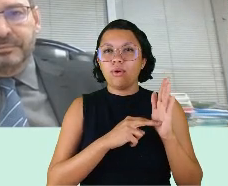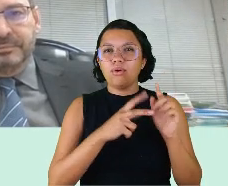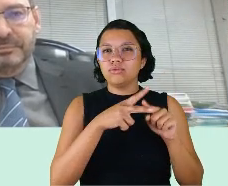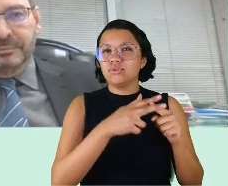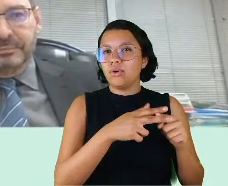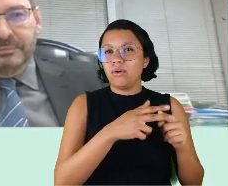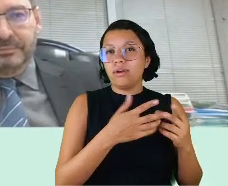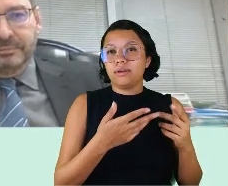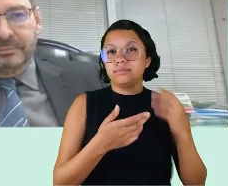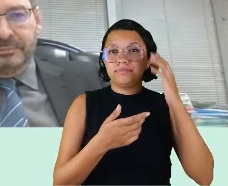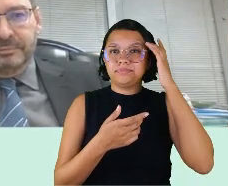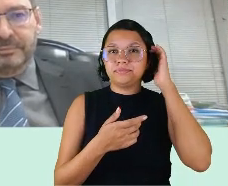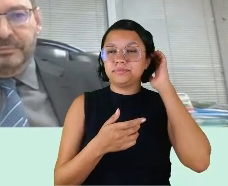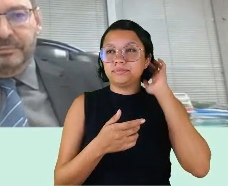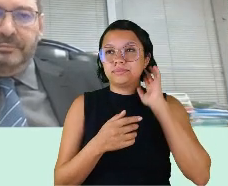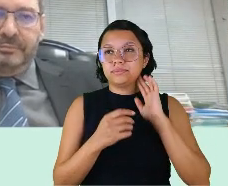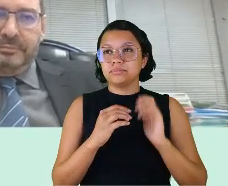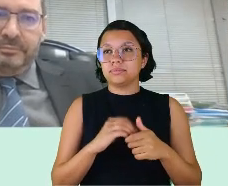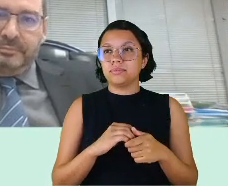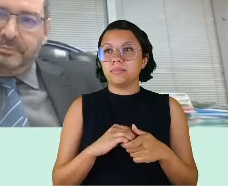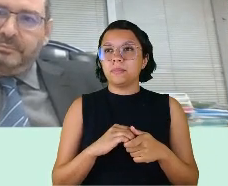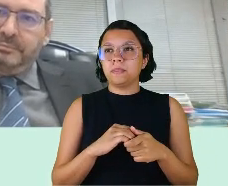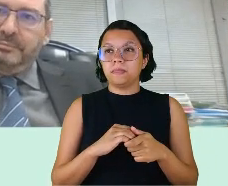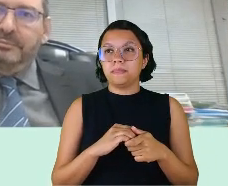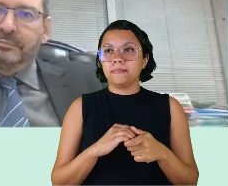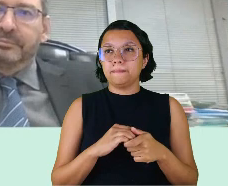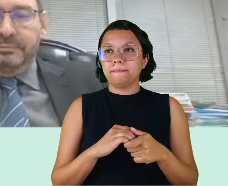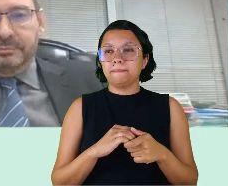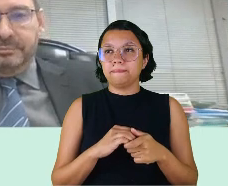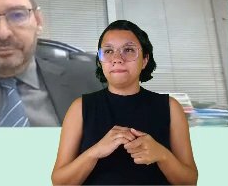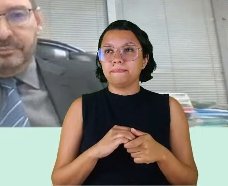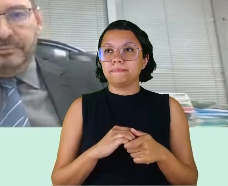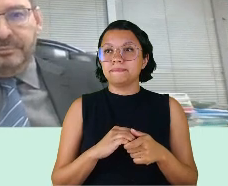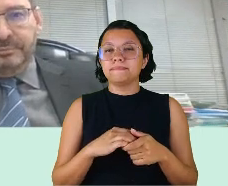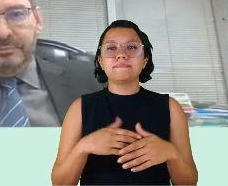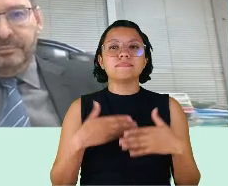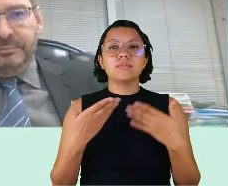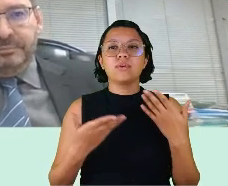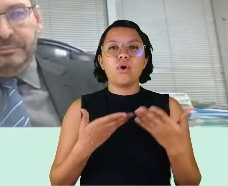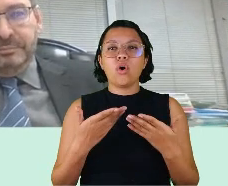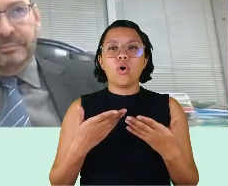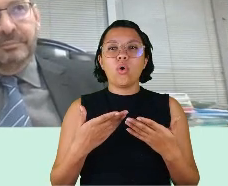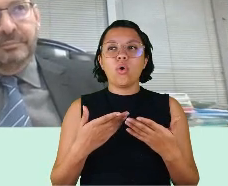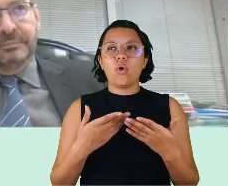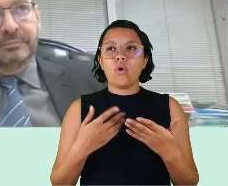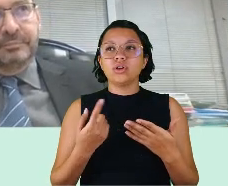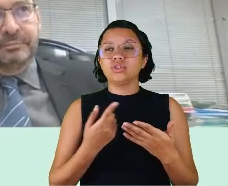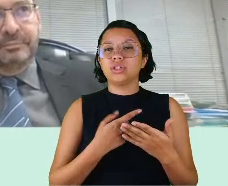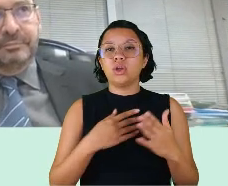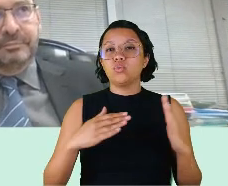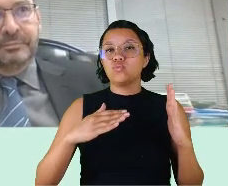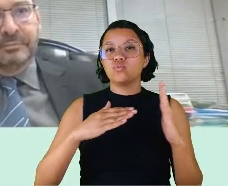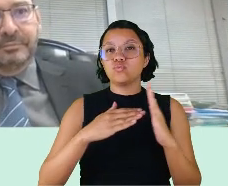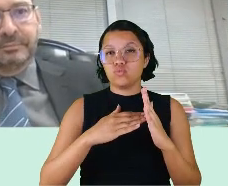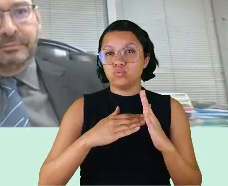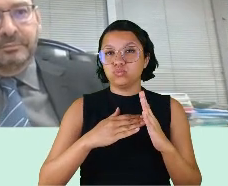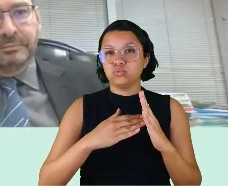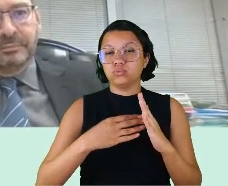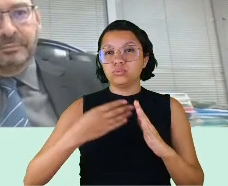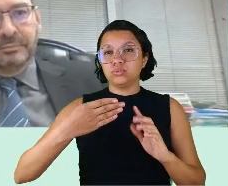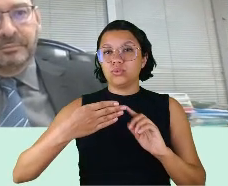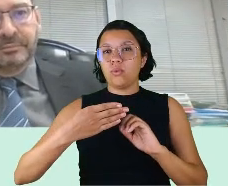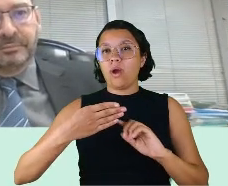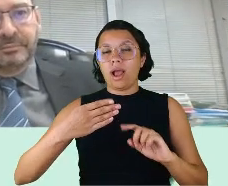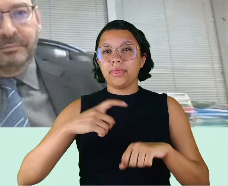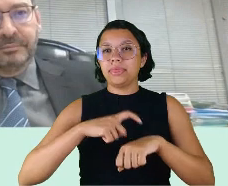correção, né? E como nós estamos no último quarto, né, da gestão,